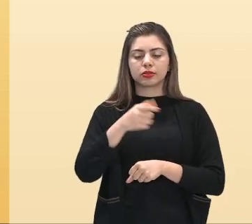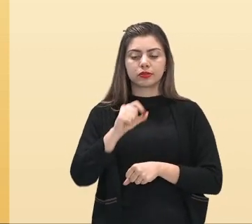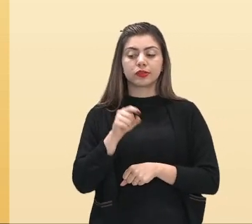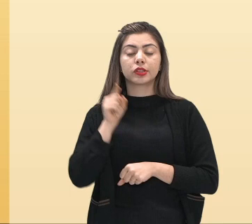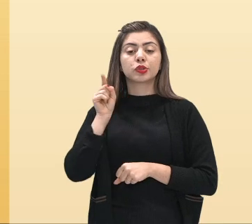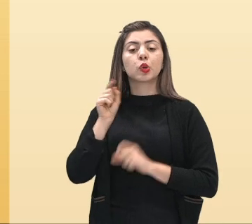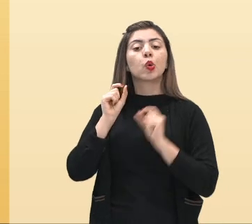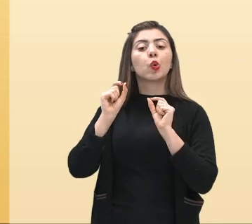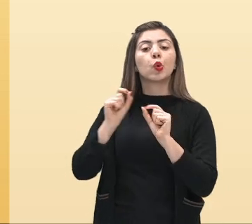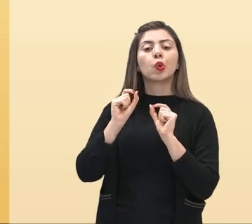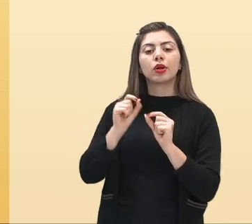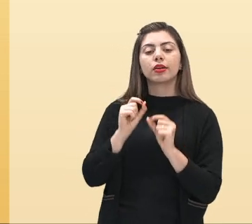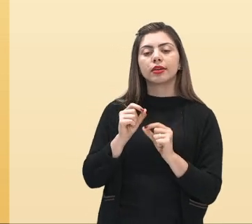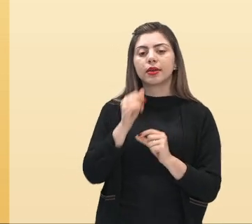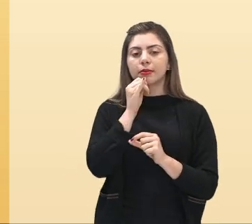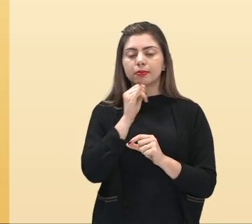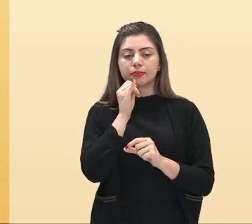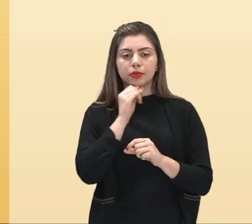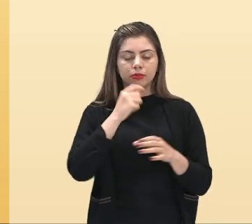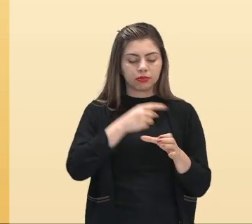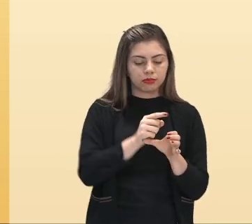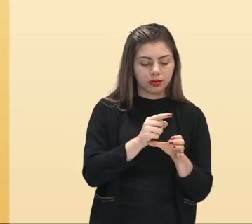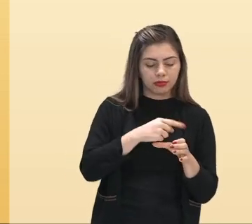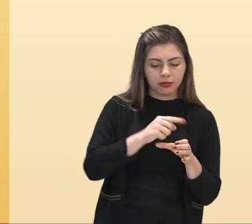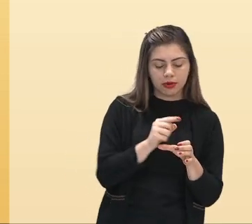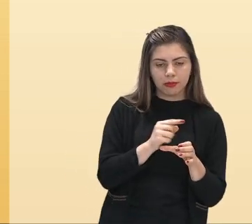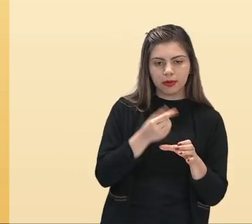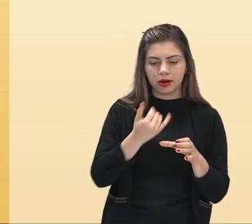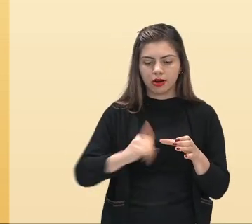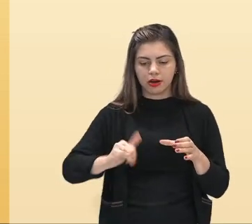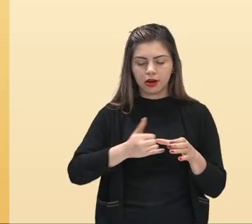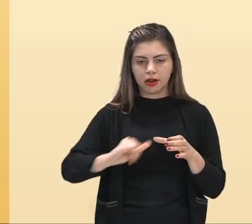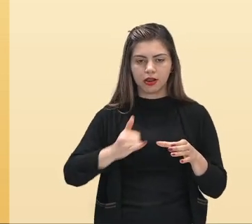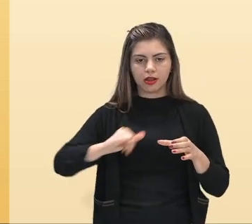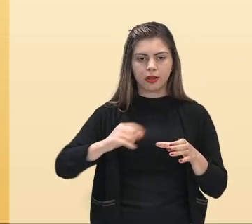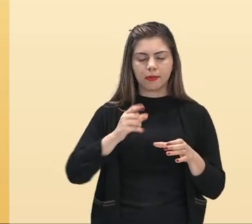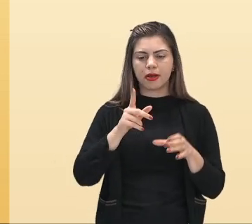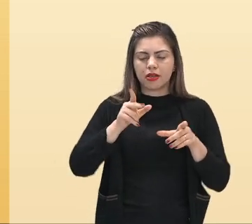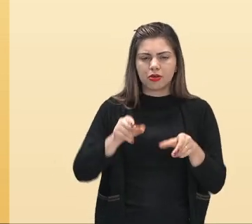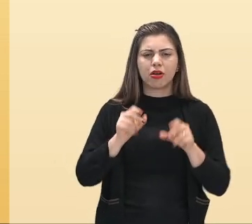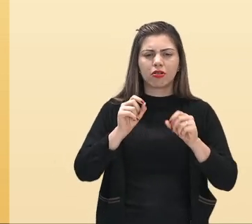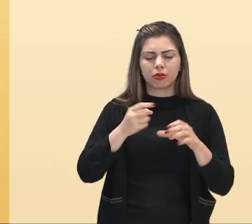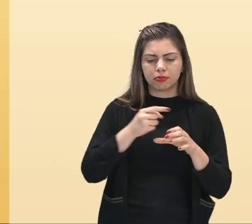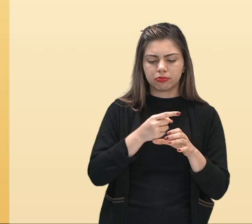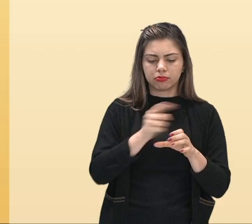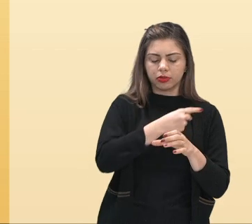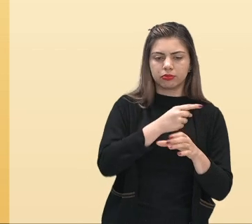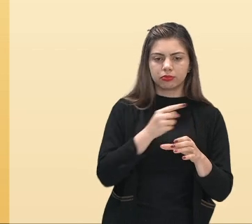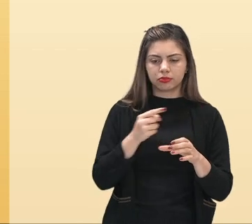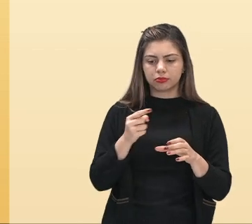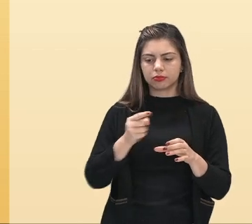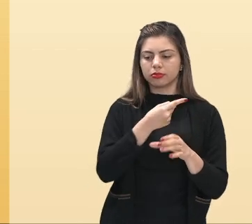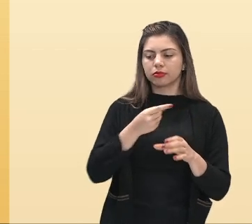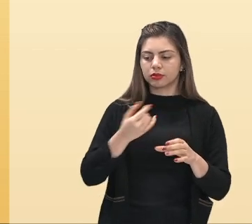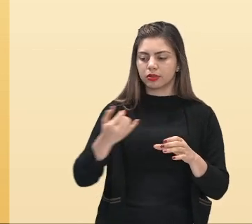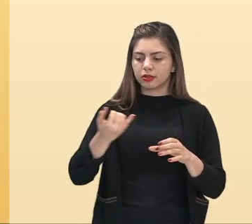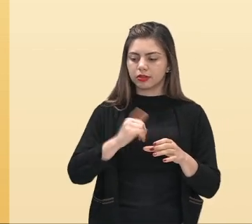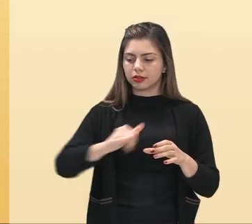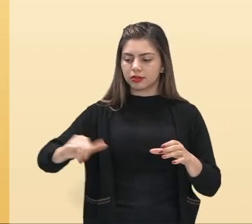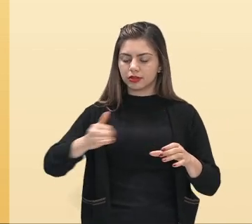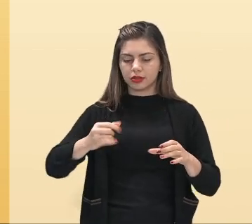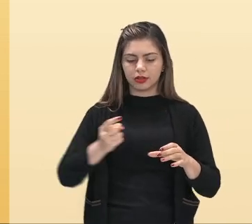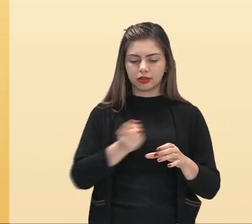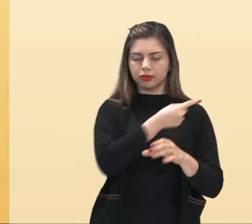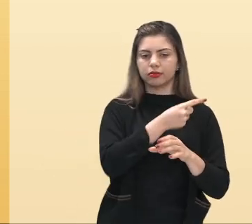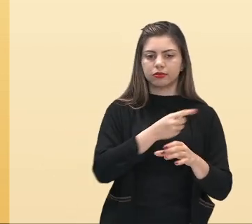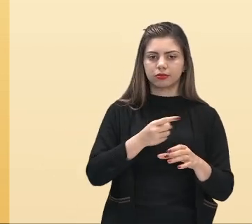verificou que, ao colocar uma bússola sob um fio elétrico, a agulha se desviava quando se fazia passar uma corrente pelo